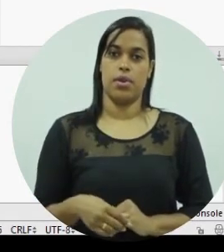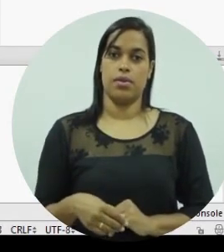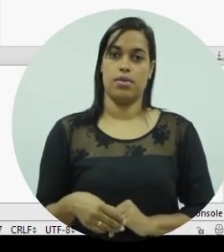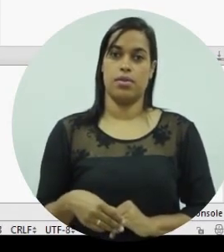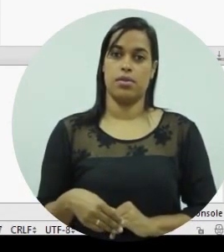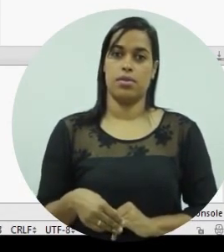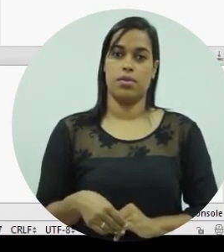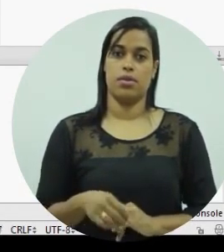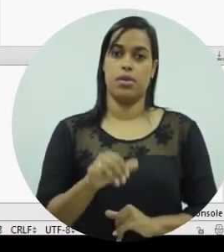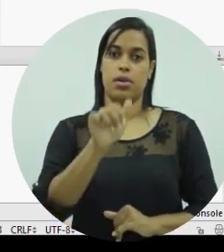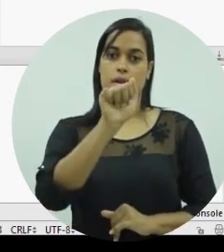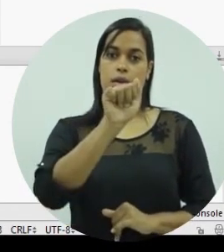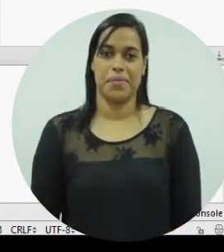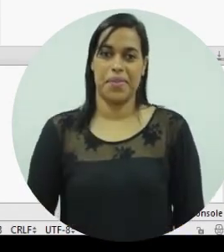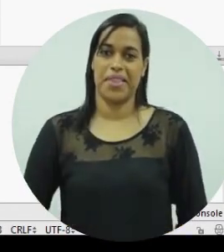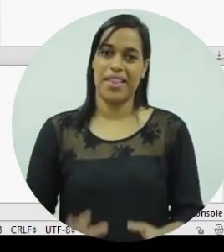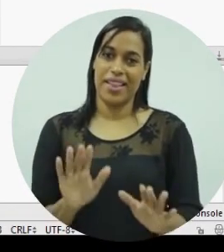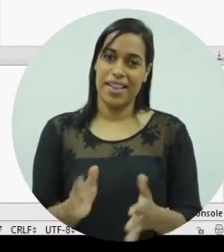e B.